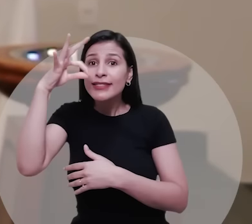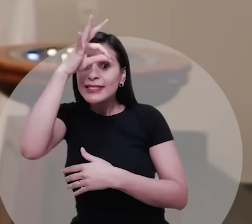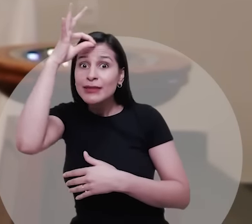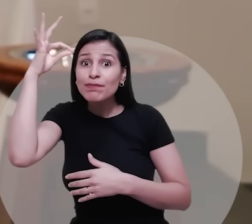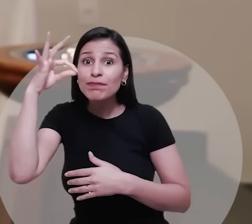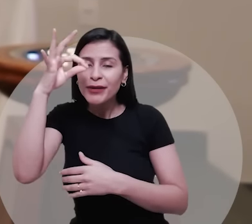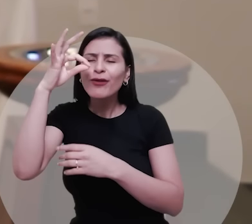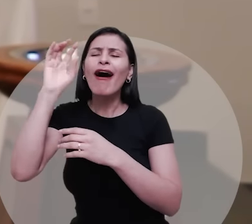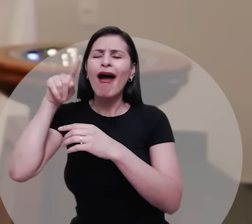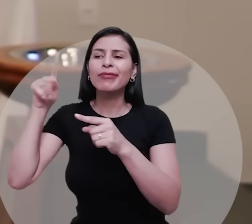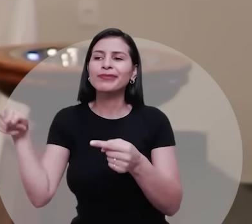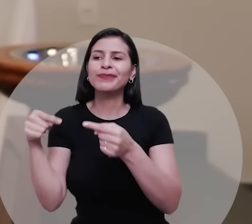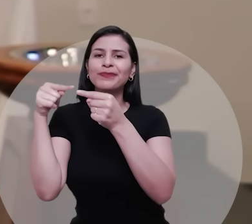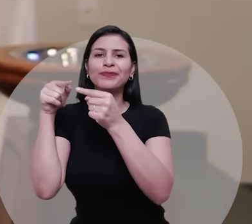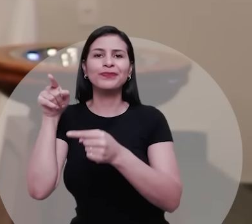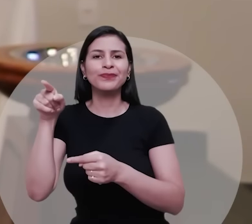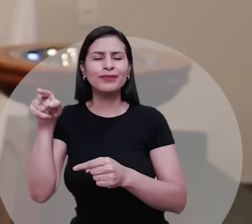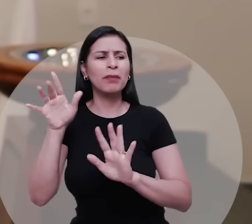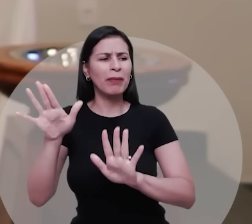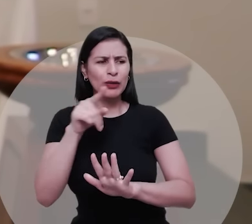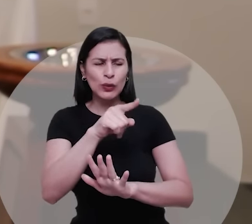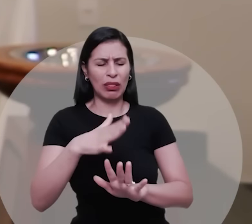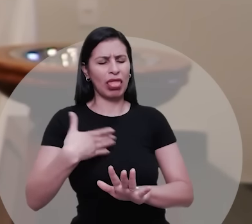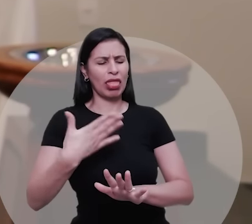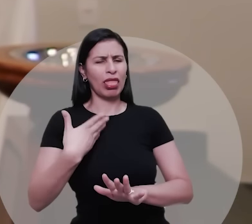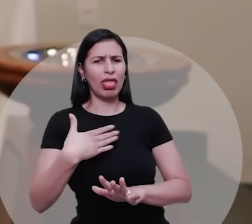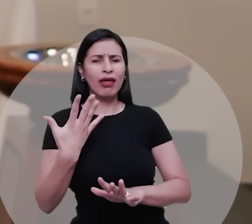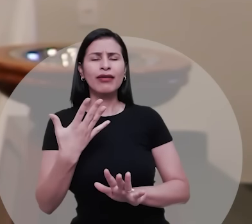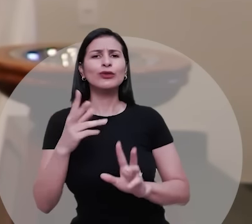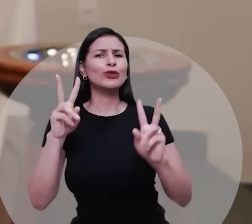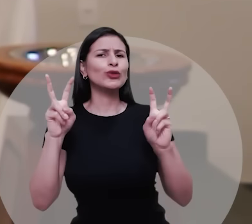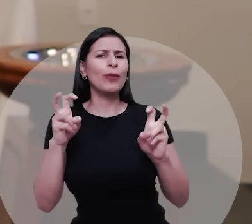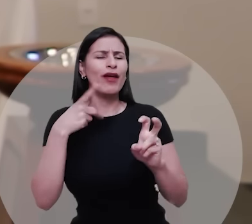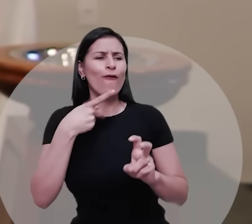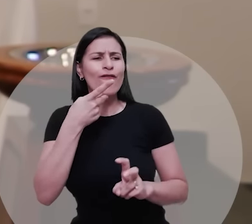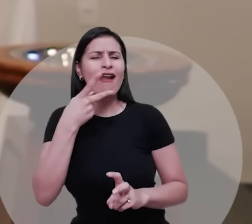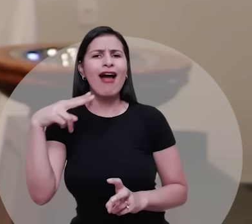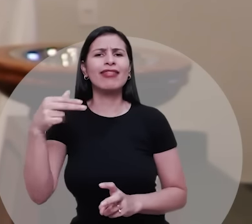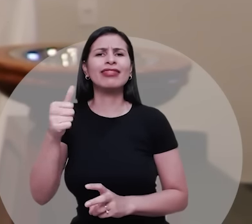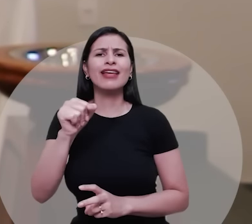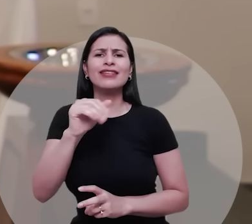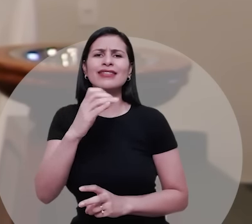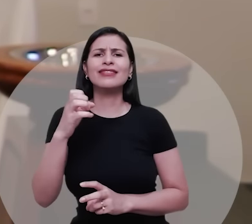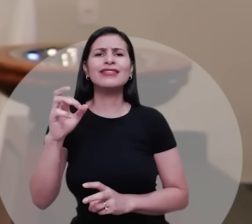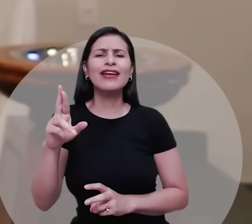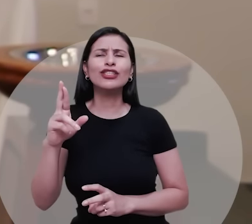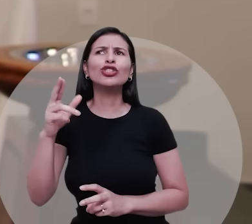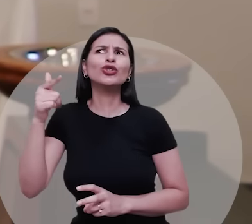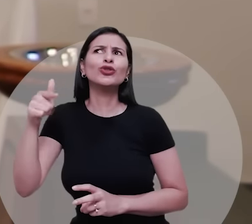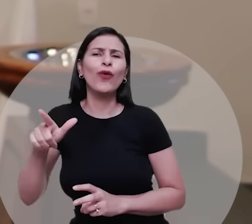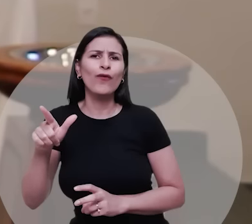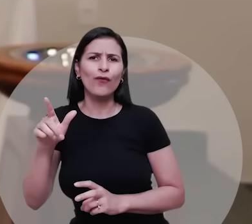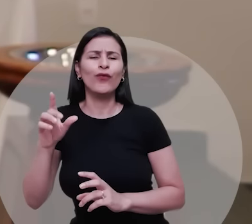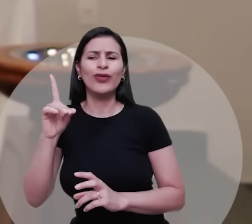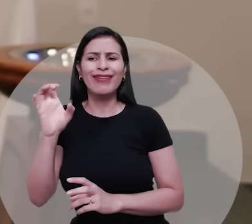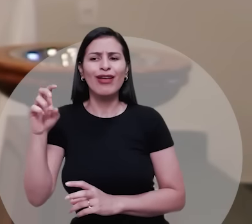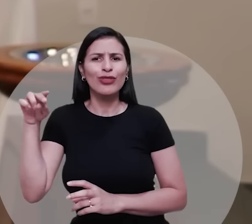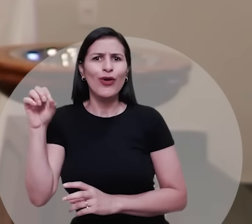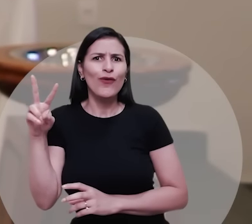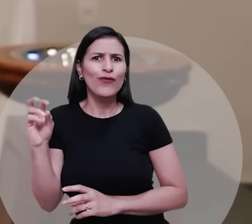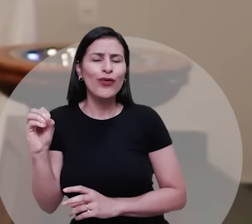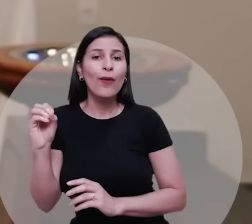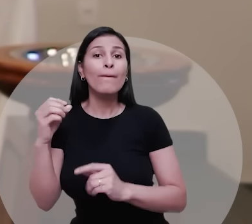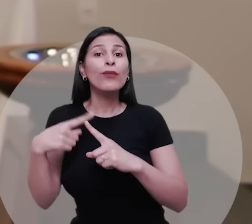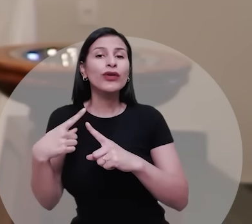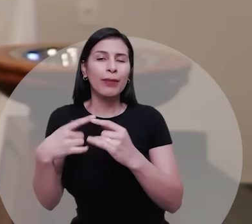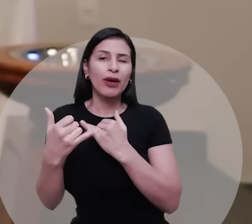precisam nascer de novo. O vento sopra onde quer, você ouve o barulho que ele faz, mas não sabe de